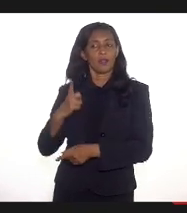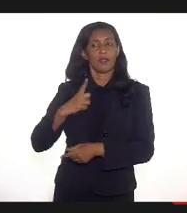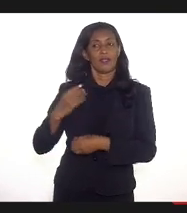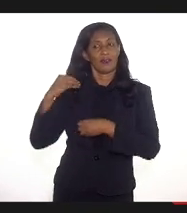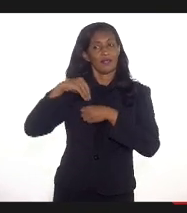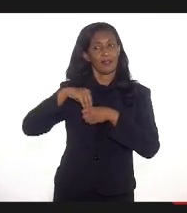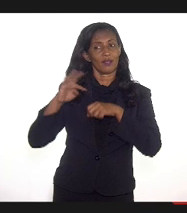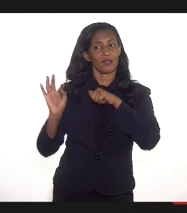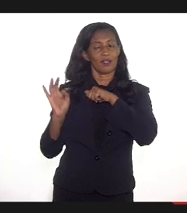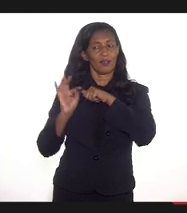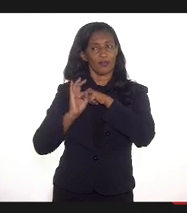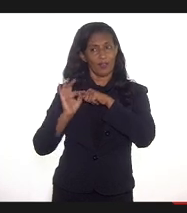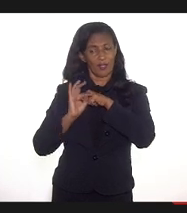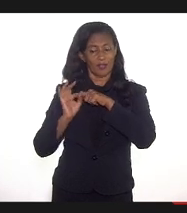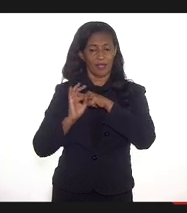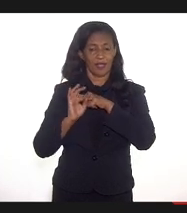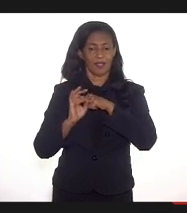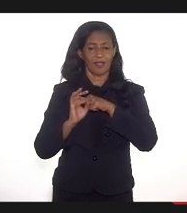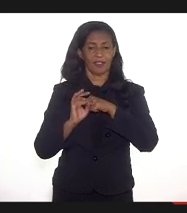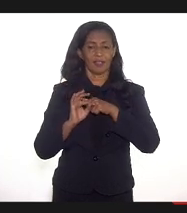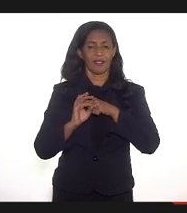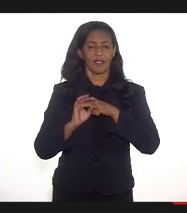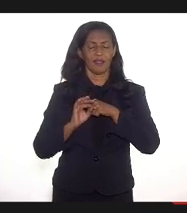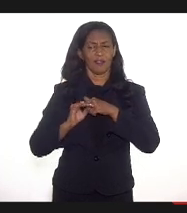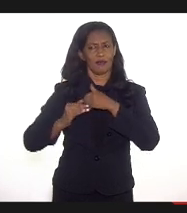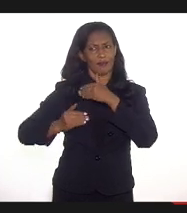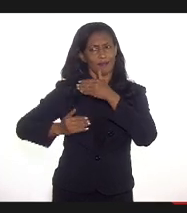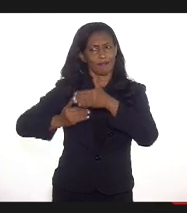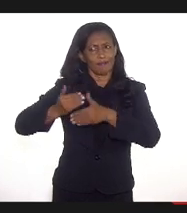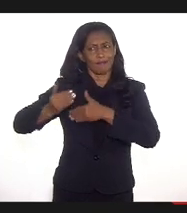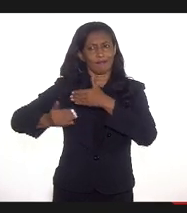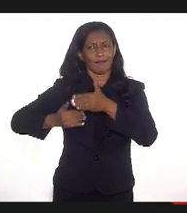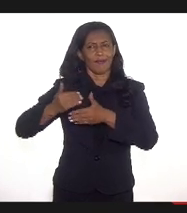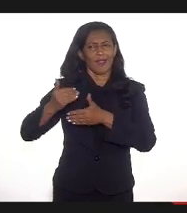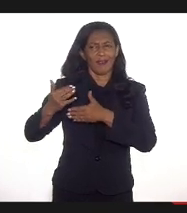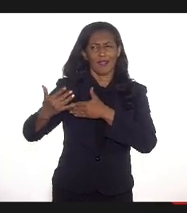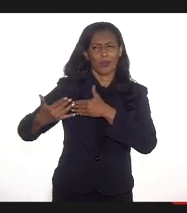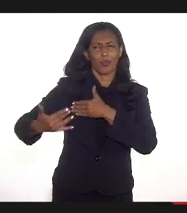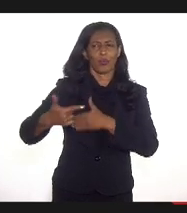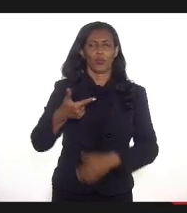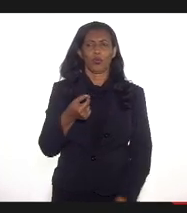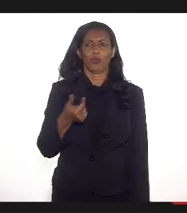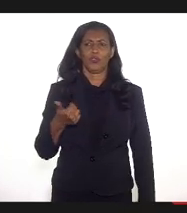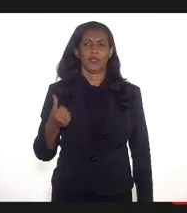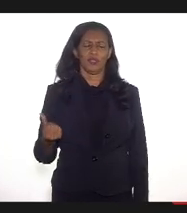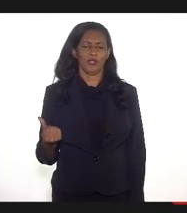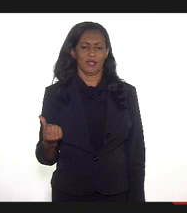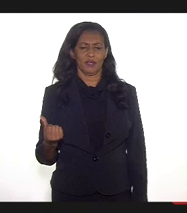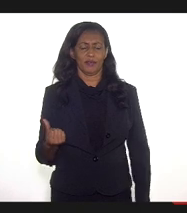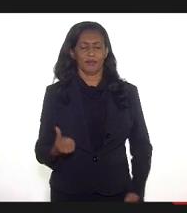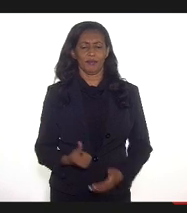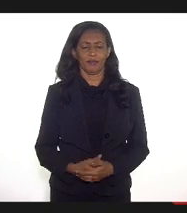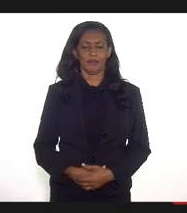da FITEC, que vem se intensificando desde 2016. Obrigado.